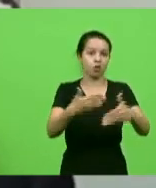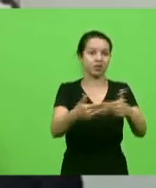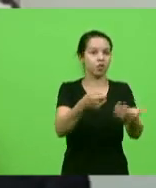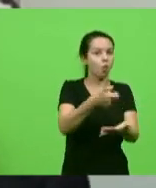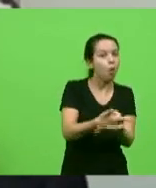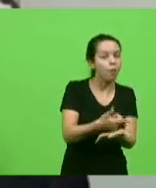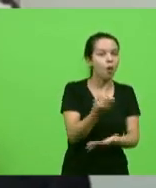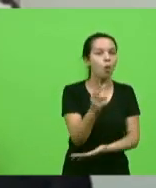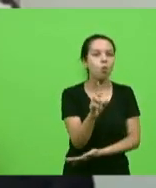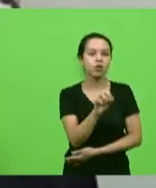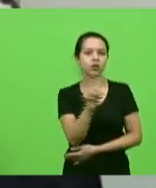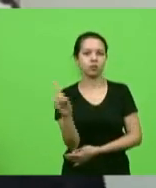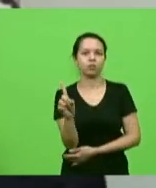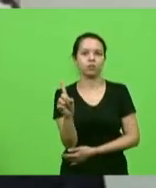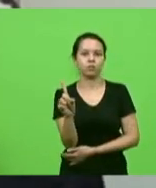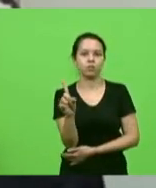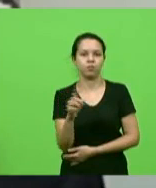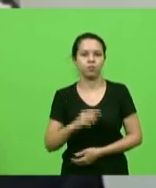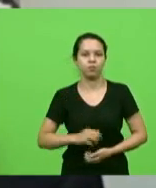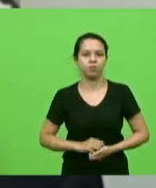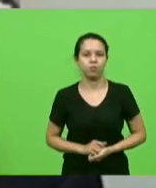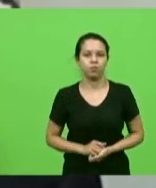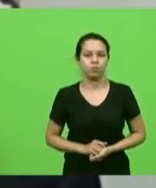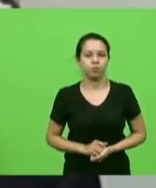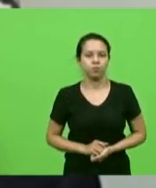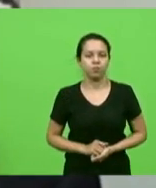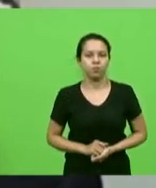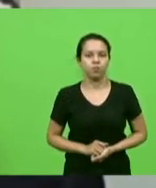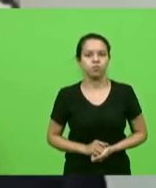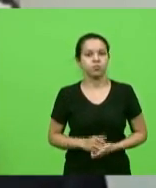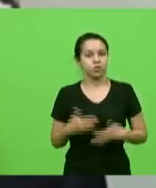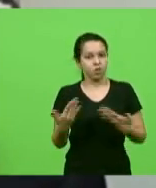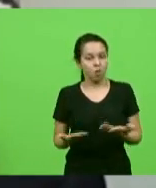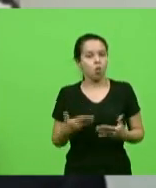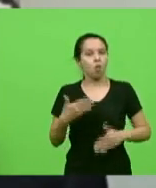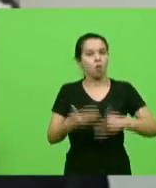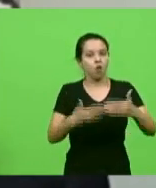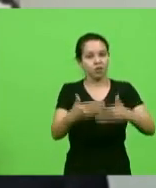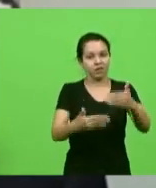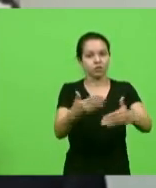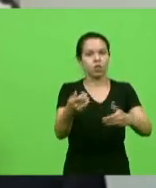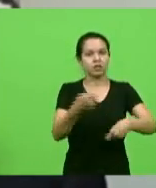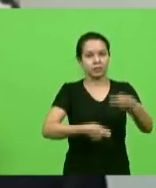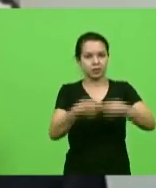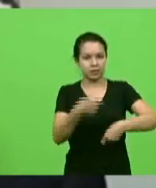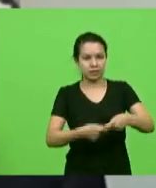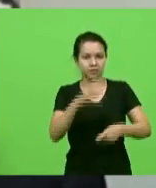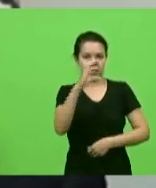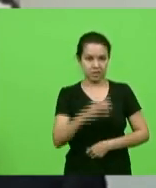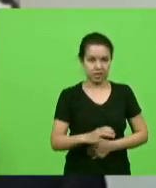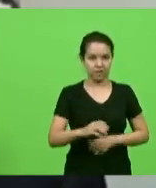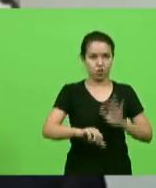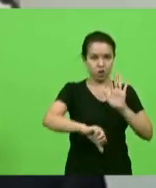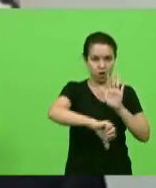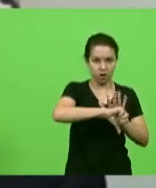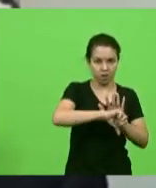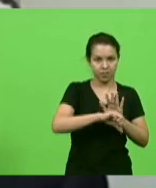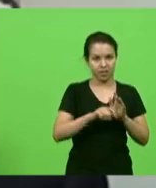compra ou não e por fim ressalta-se que os processos administrativos civis criminais